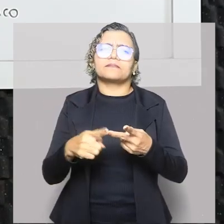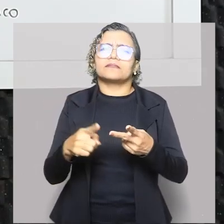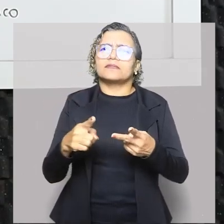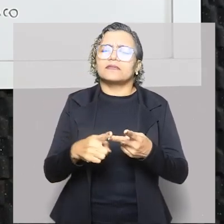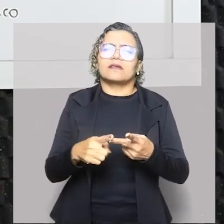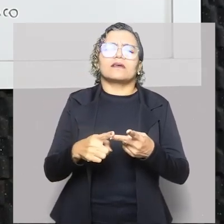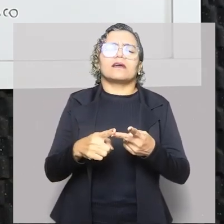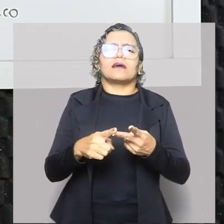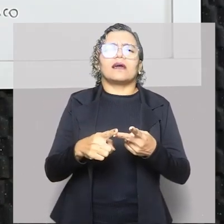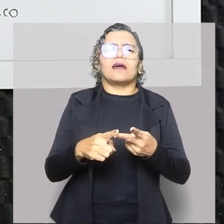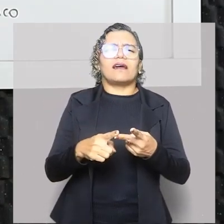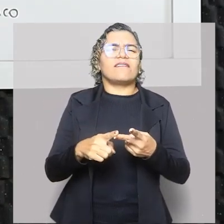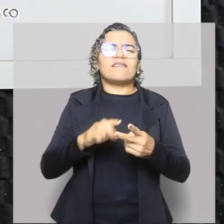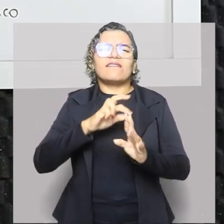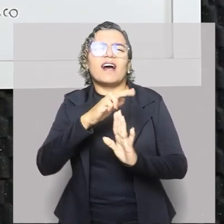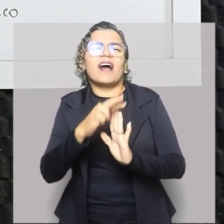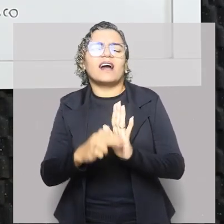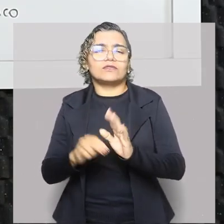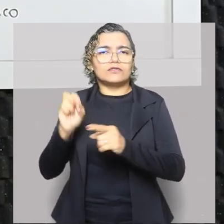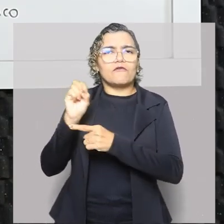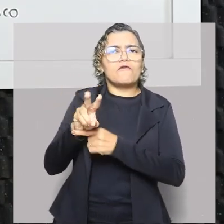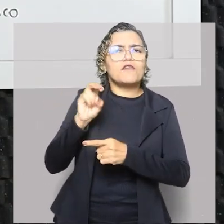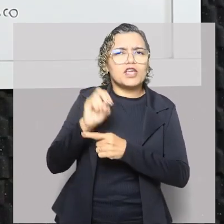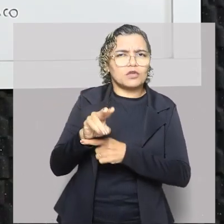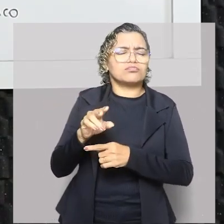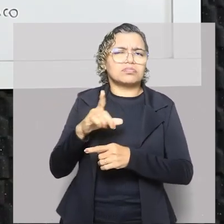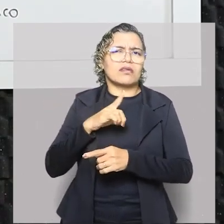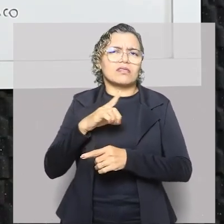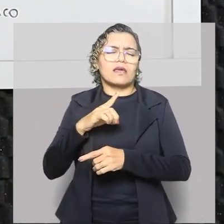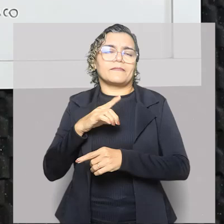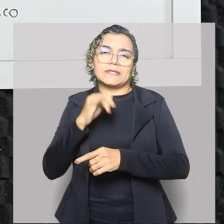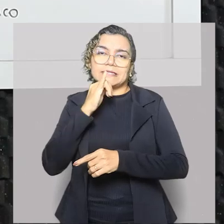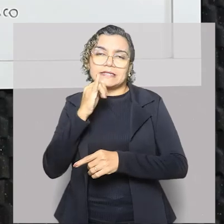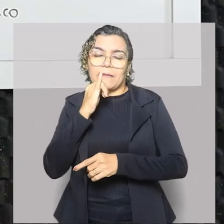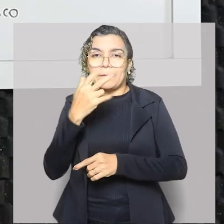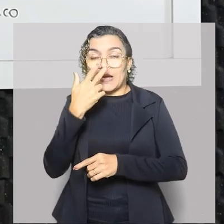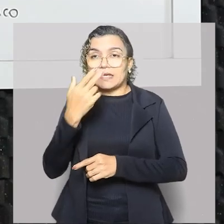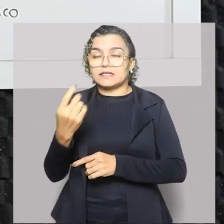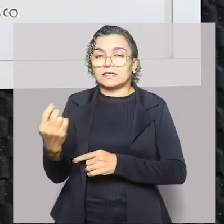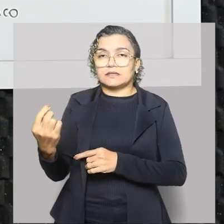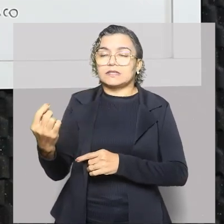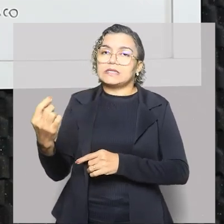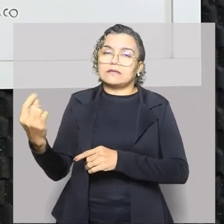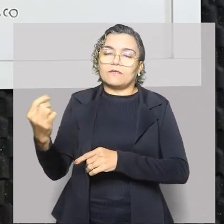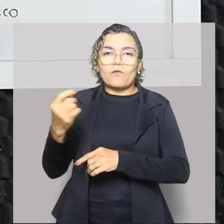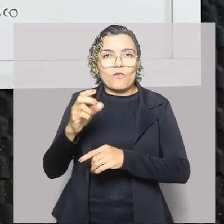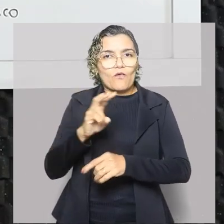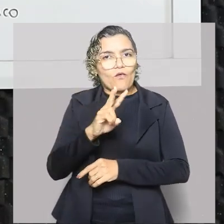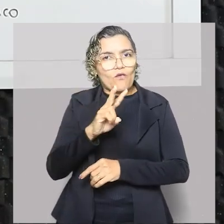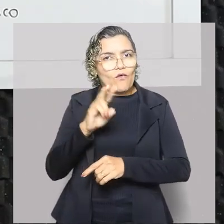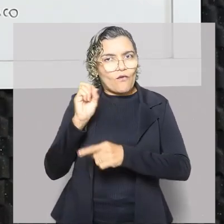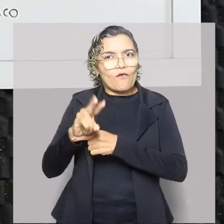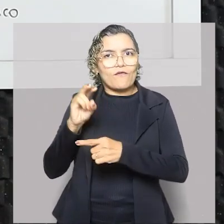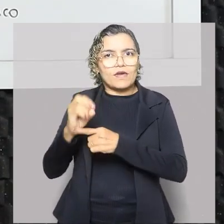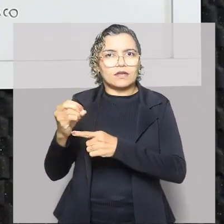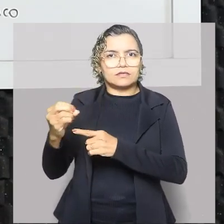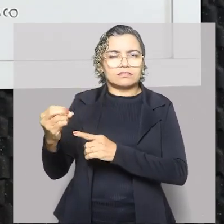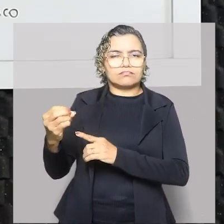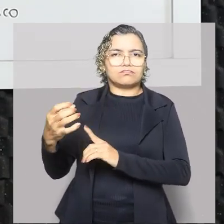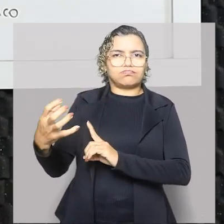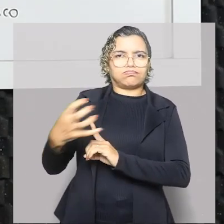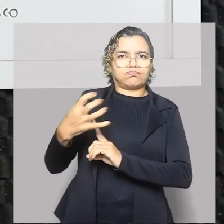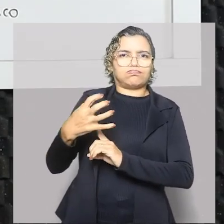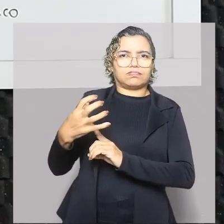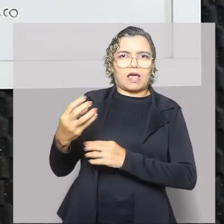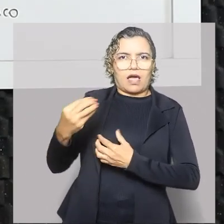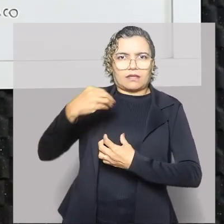amarela. Tudo isso é causado por vírus. Esse vírus, ele entra no nosso corpo e ele se aloja na nossa célula, porque ele não tem. Então, ele